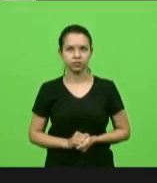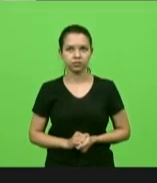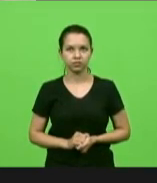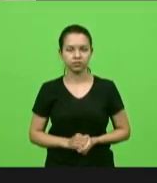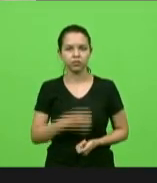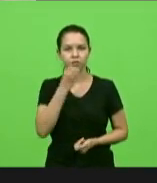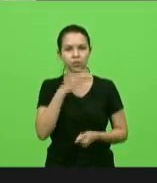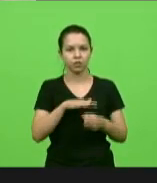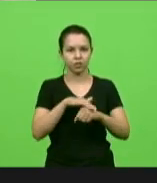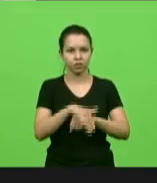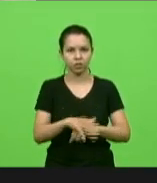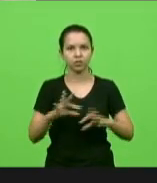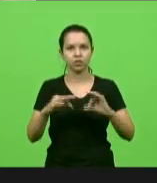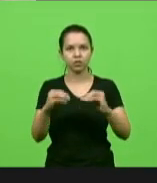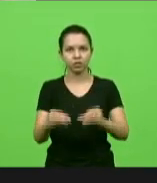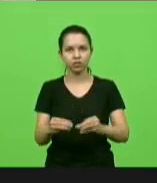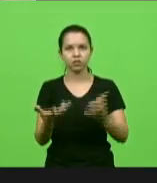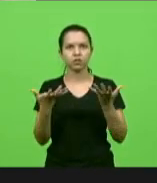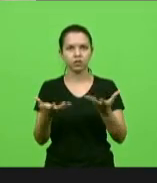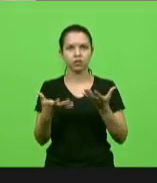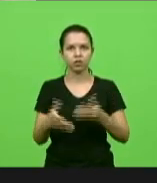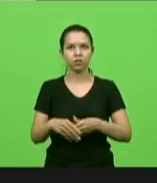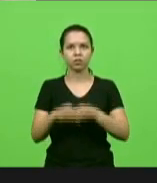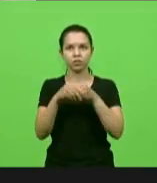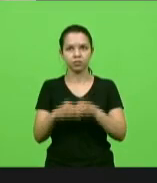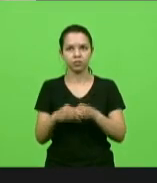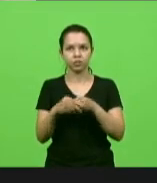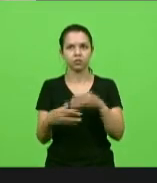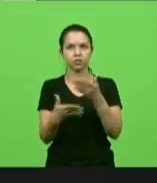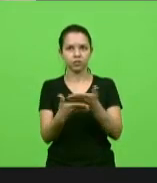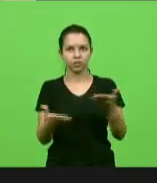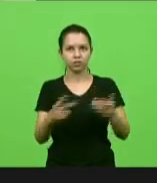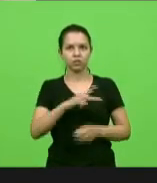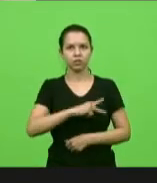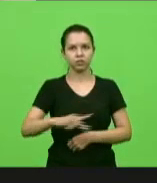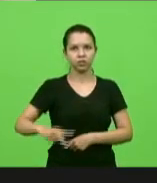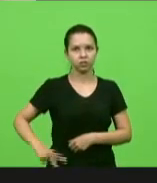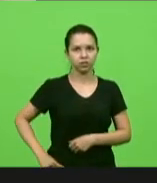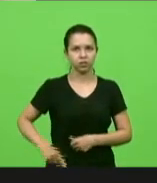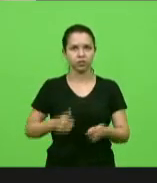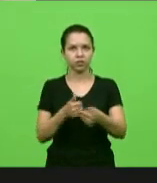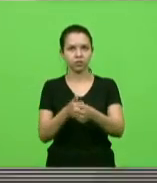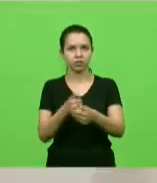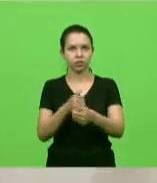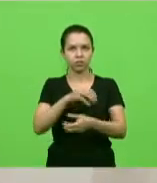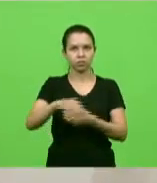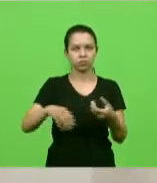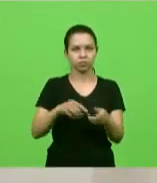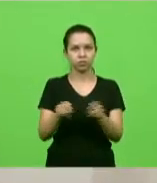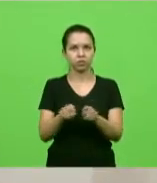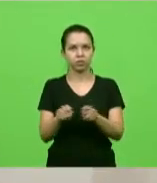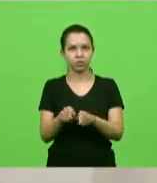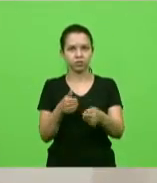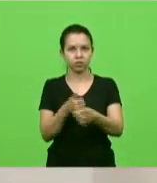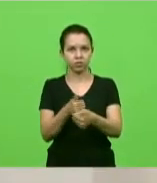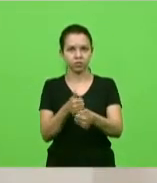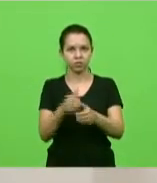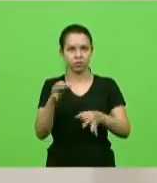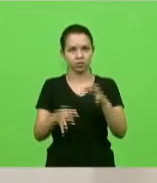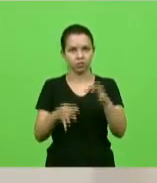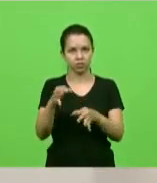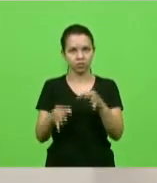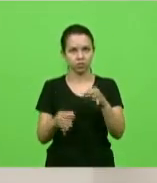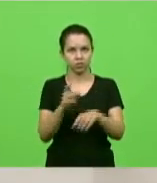Boa noite a todos. Eu quero aqui cumprimentar Vossa Excelência, o presidente do Tribunal Misto e também do Tribunal de Justiça, doutor